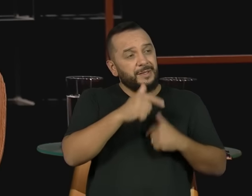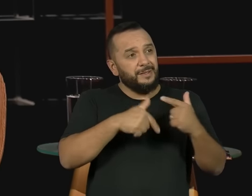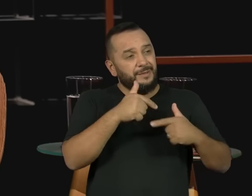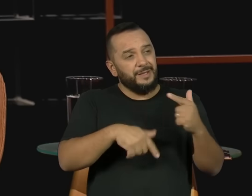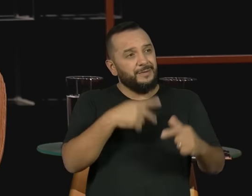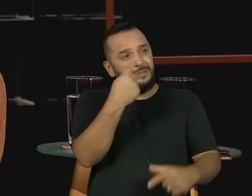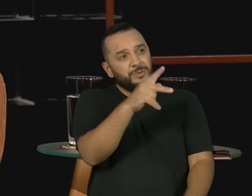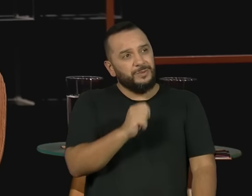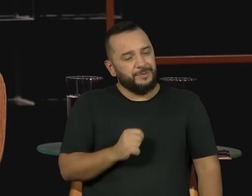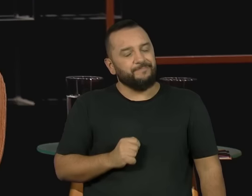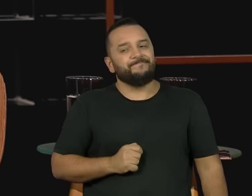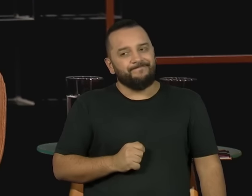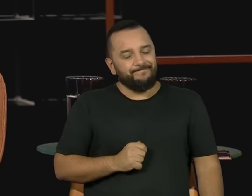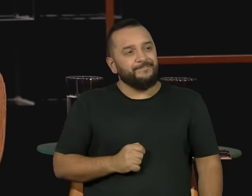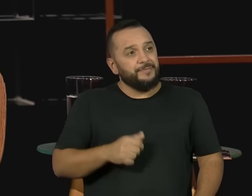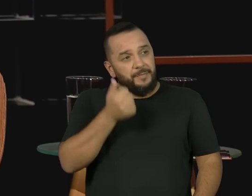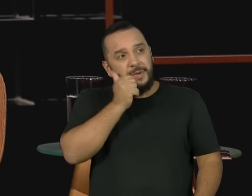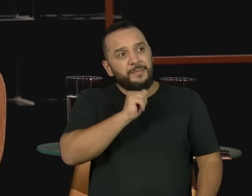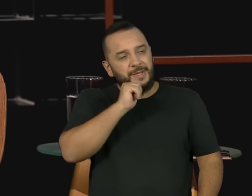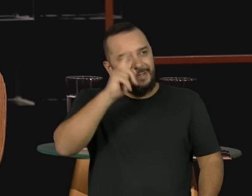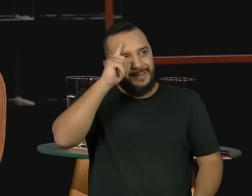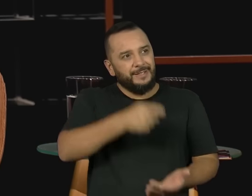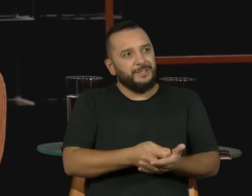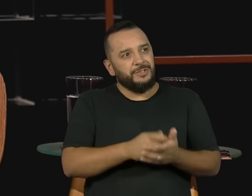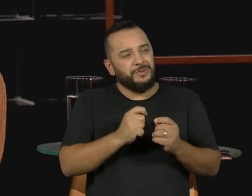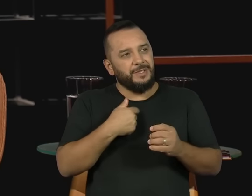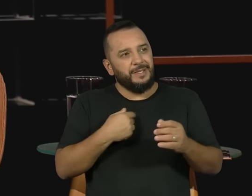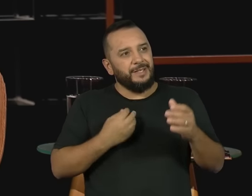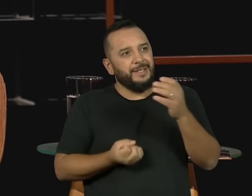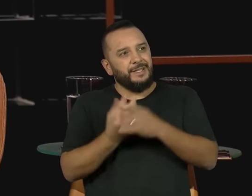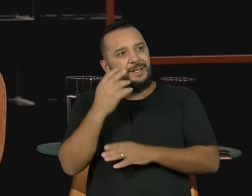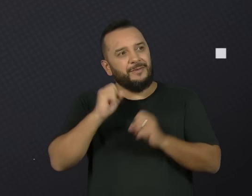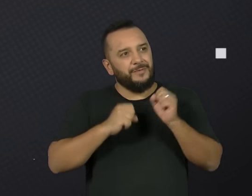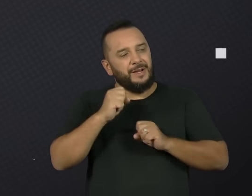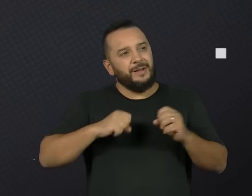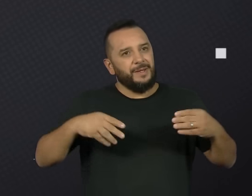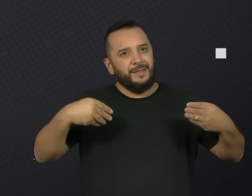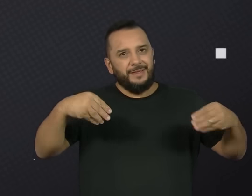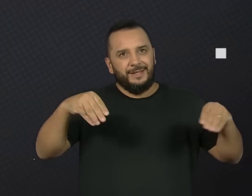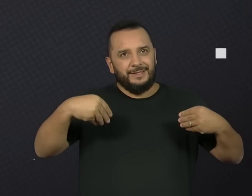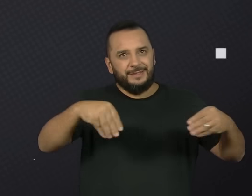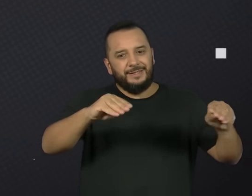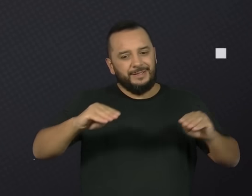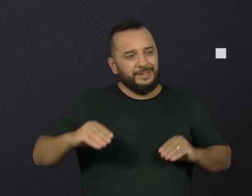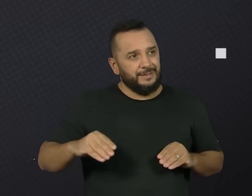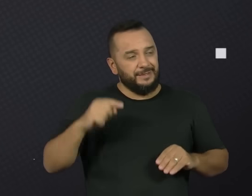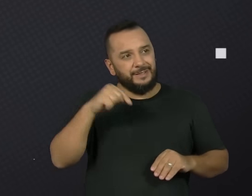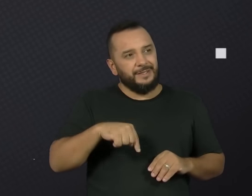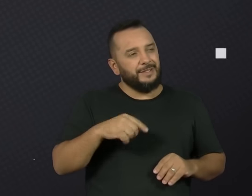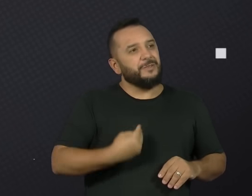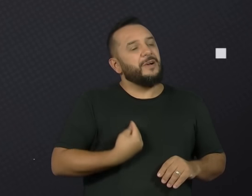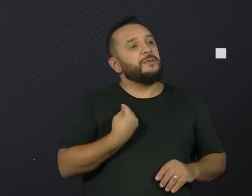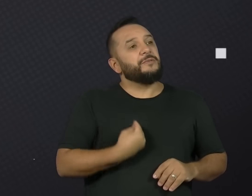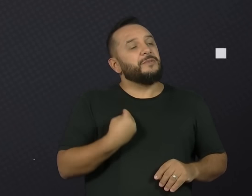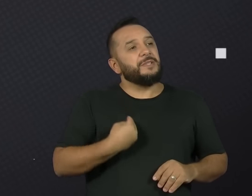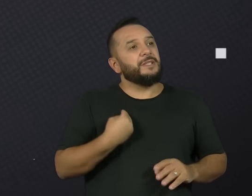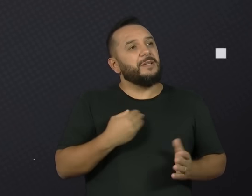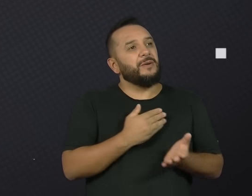E aí ela decidiu fundar uma tecelagem, né? E a sua vida começou a girar